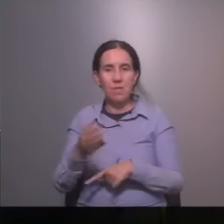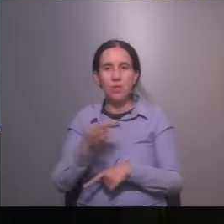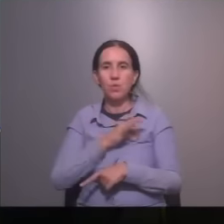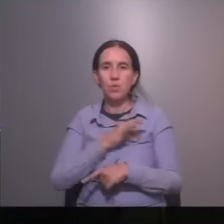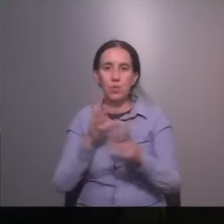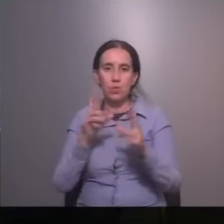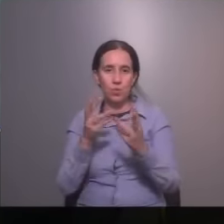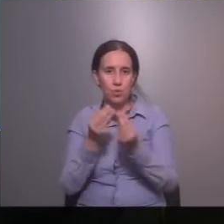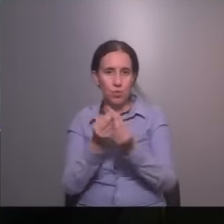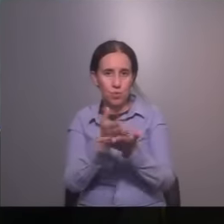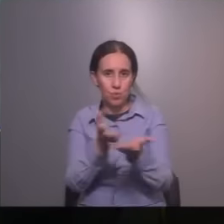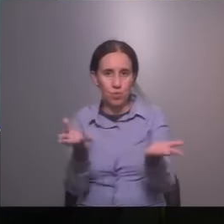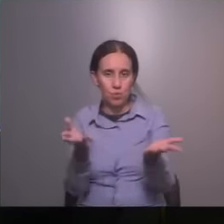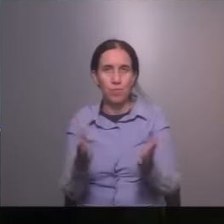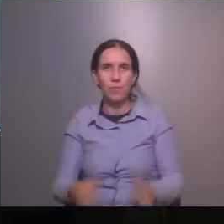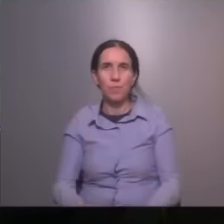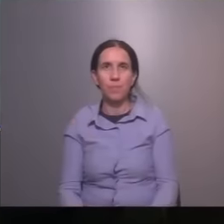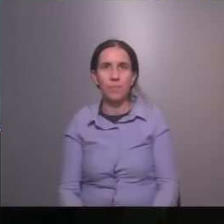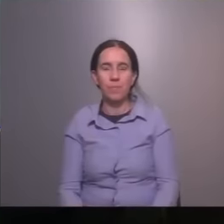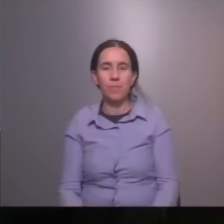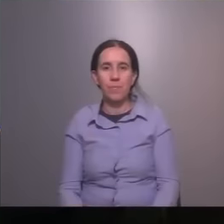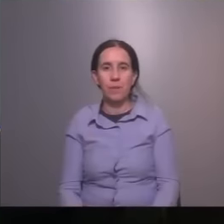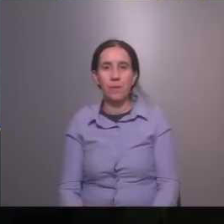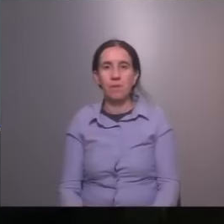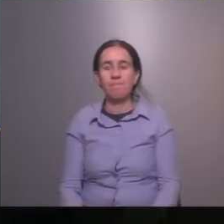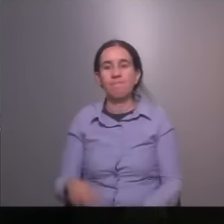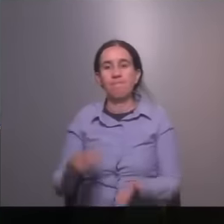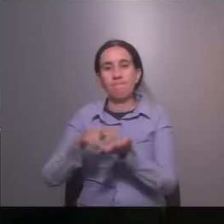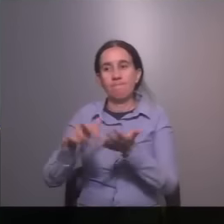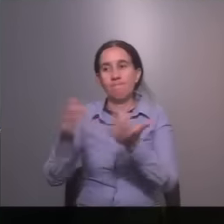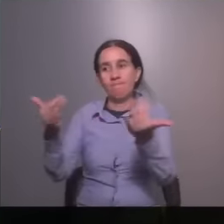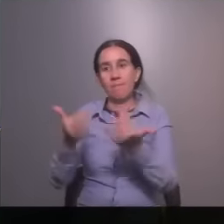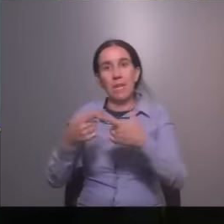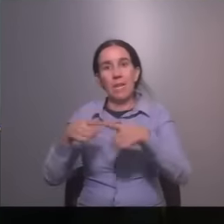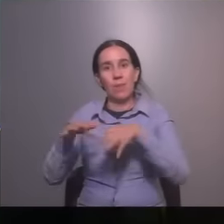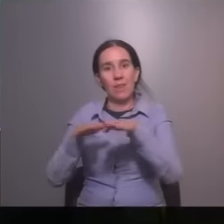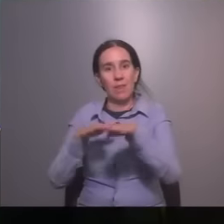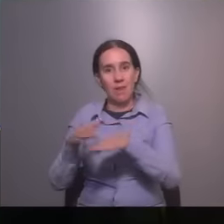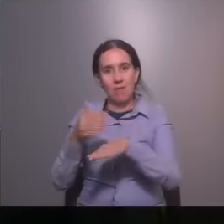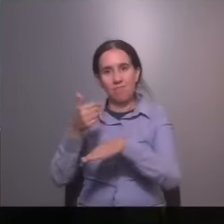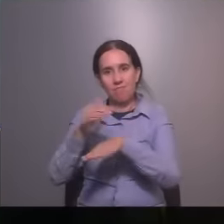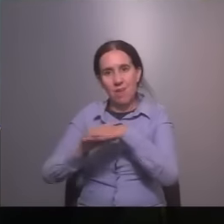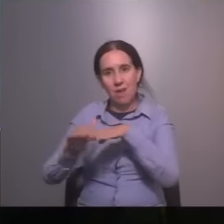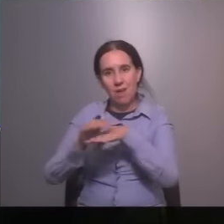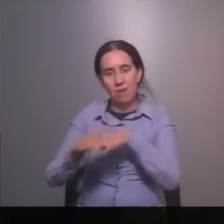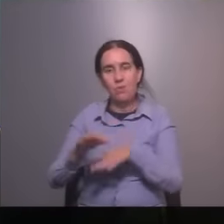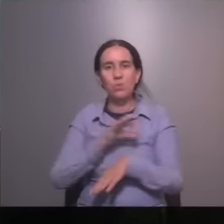tuo. Muy estimados peregrinos de habla hispana, el Señor esté con vosotros.